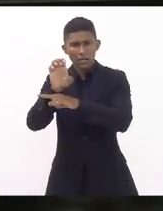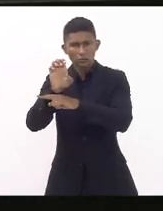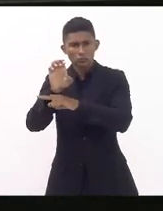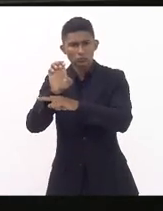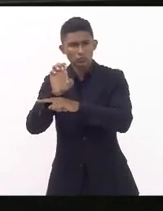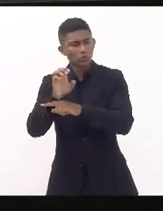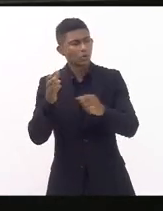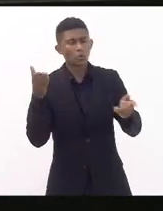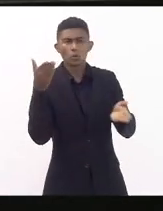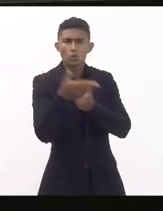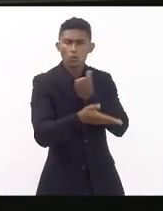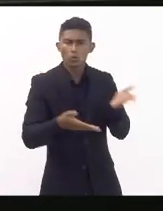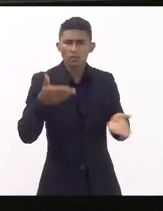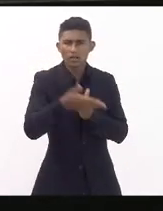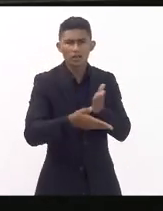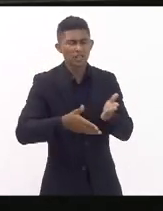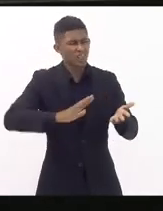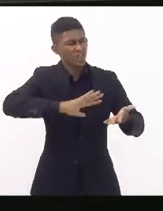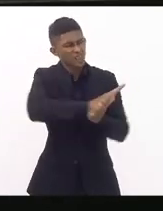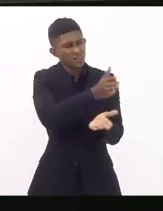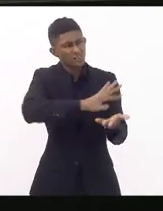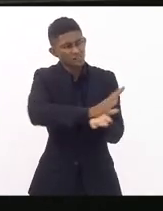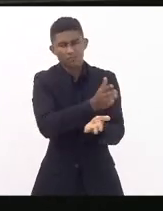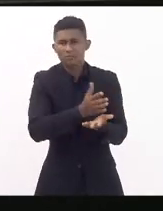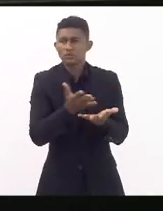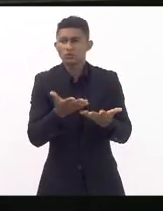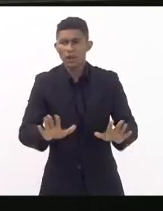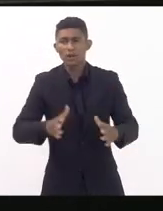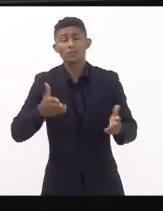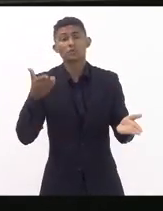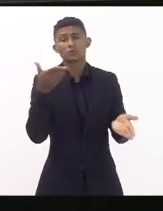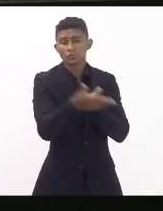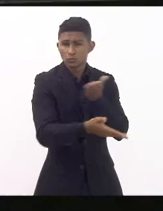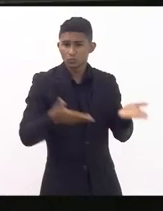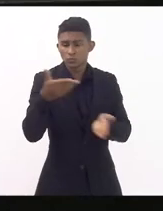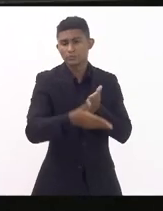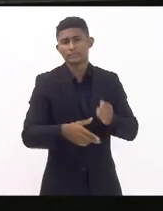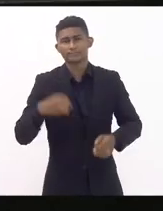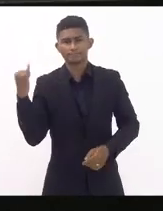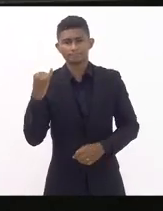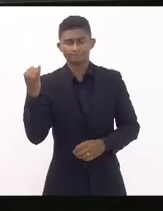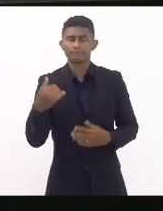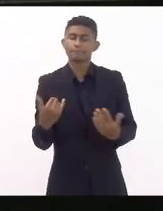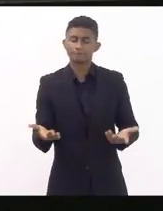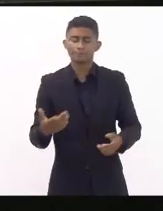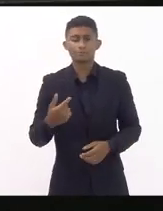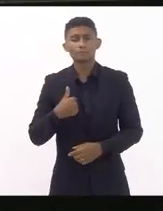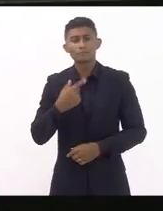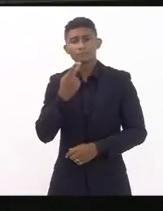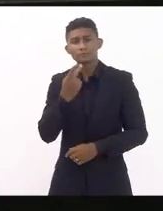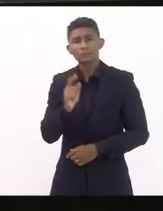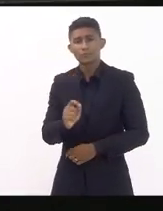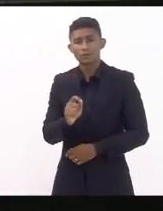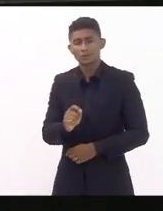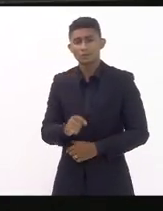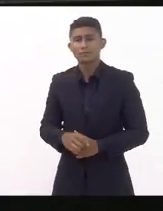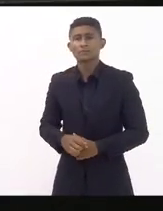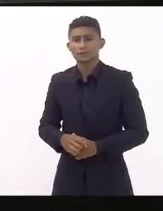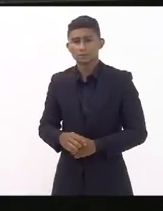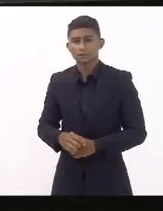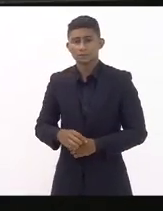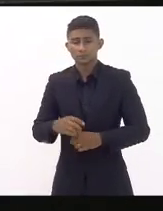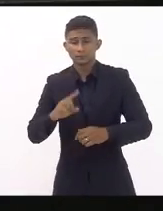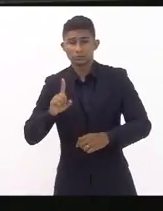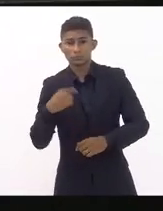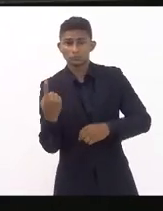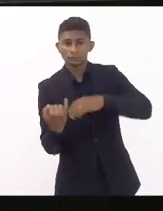de maltratar. É disso que a gente está falando. E aí eu trago, deputado Carlos Macedo, um trabalho que a nossa